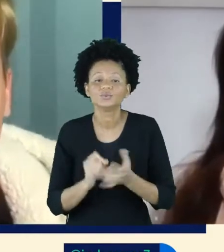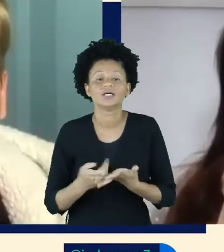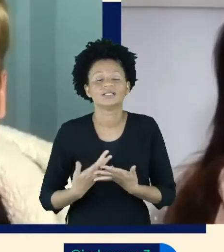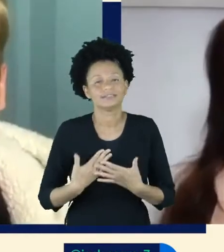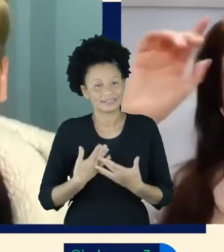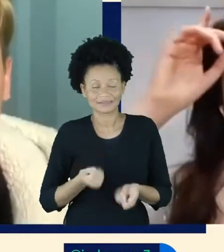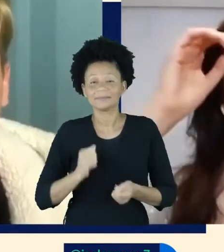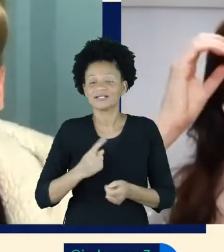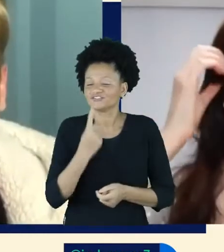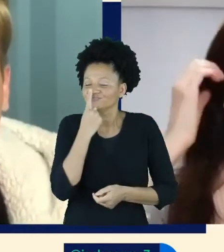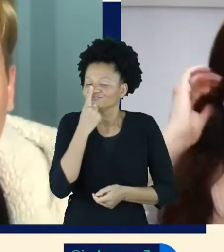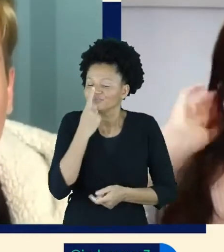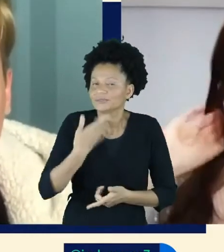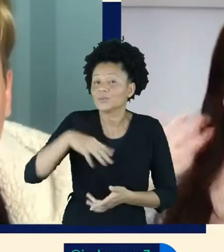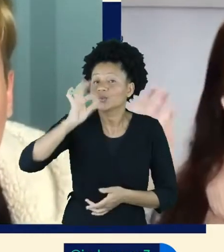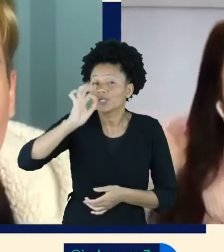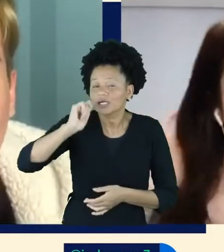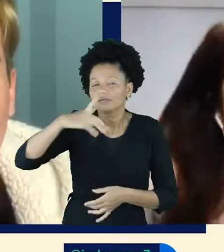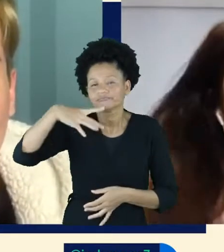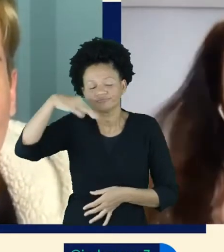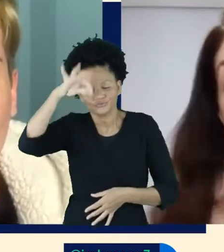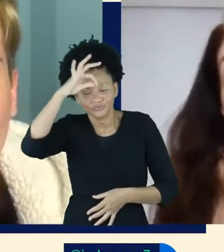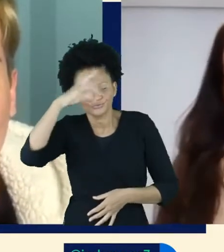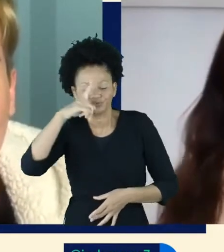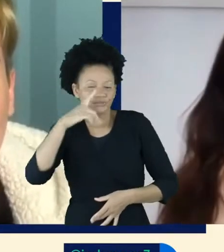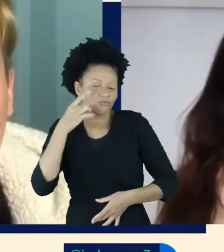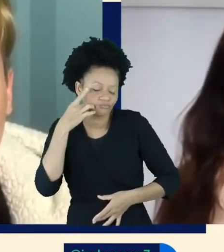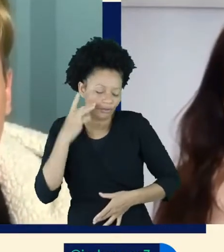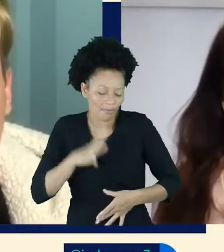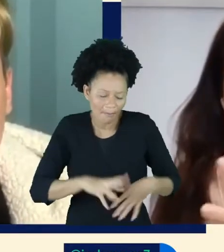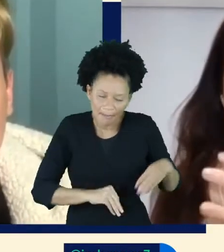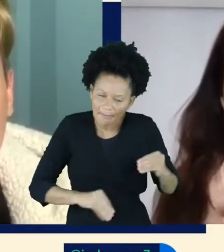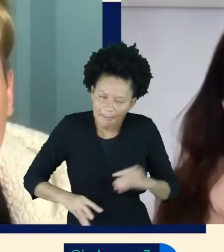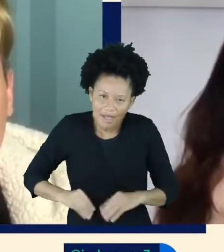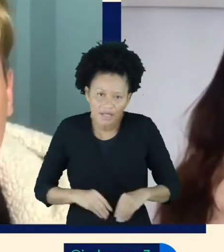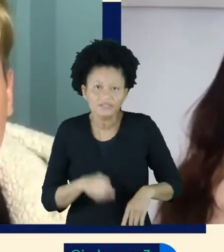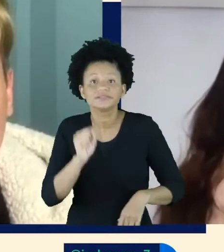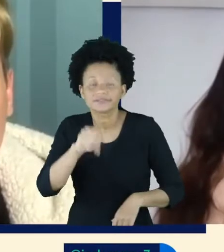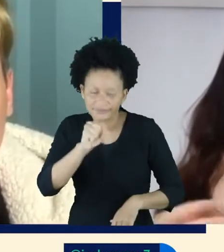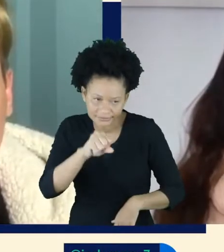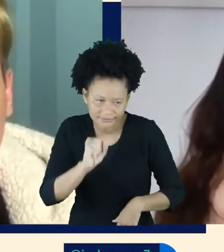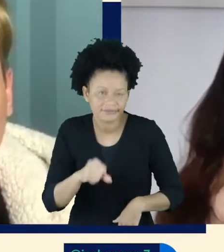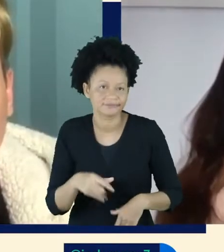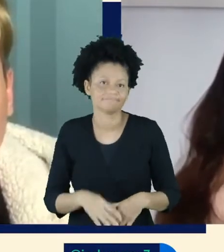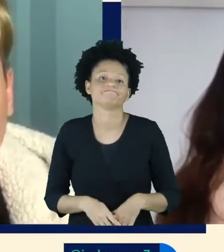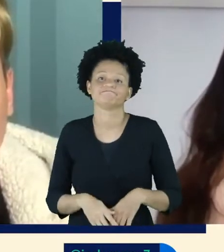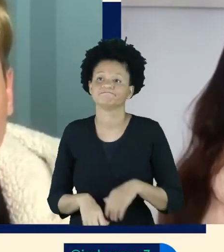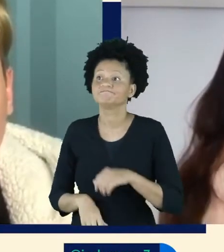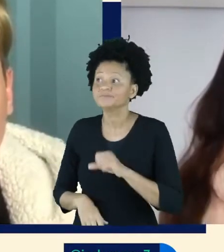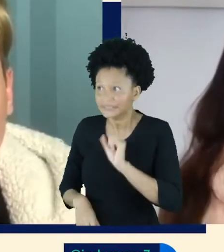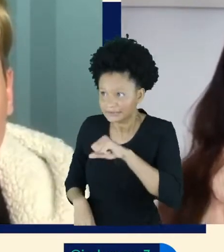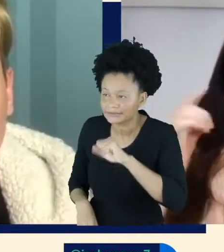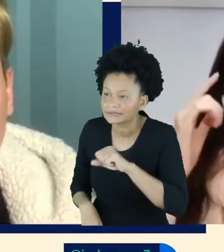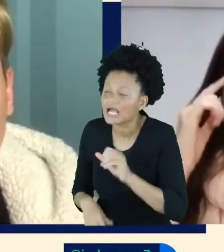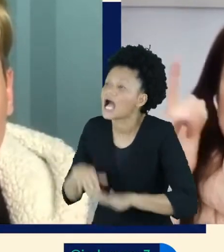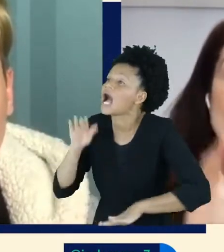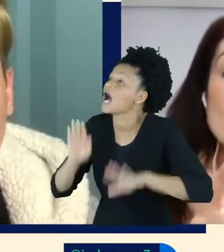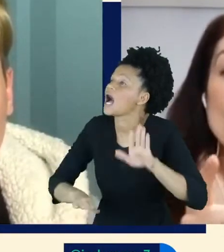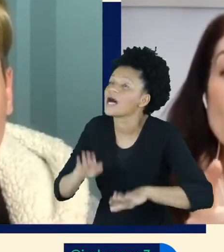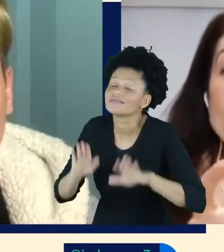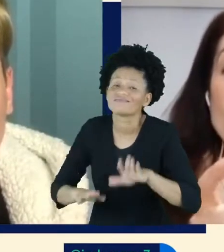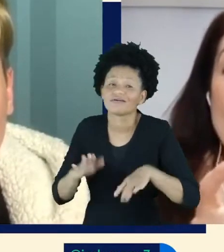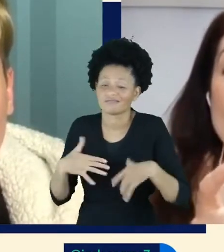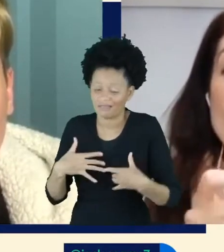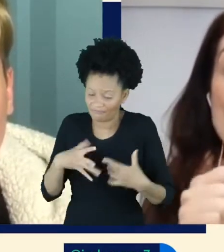bumbum. Isso. E tem que falar para a criança, às vezes ela não só vai pegar, mas é a fase que ela começa a